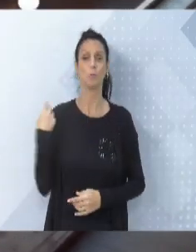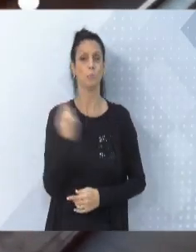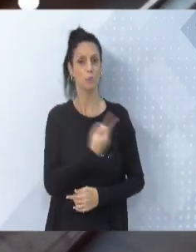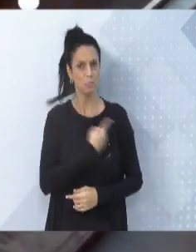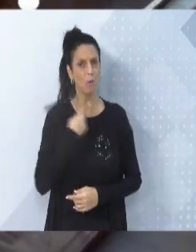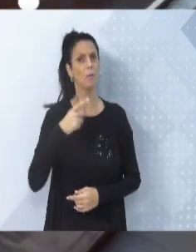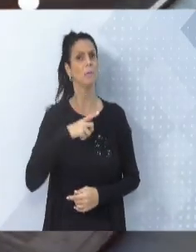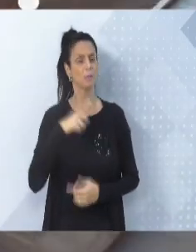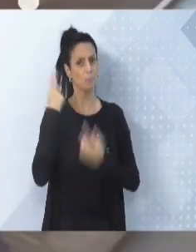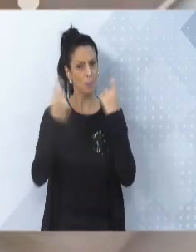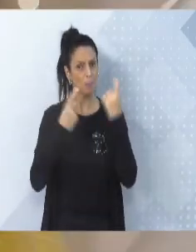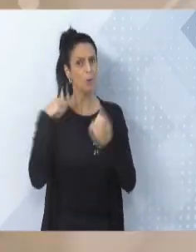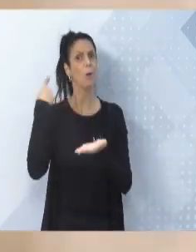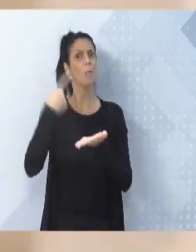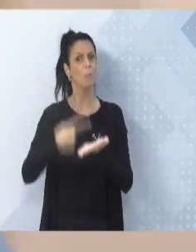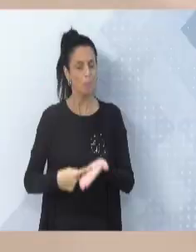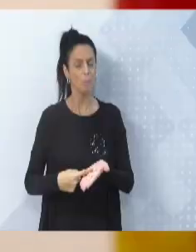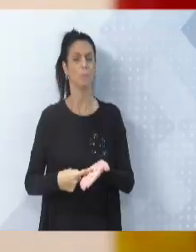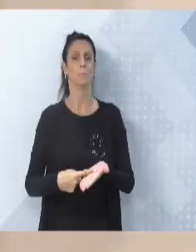Tchau.